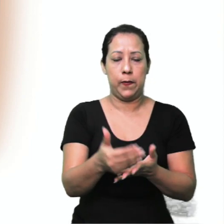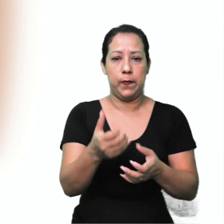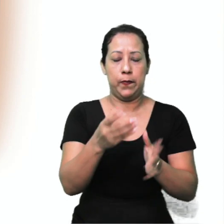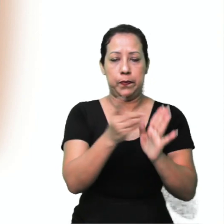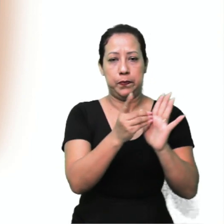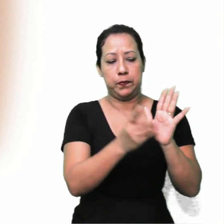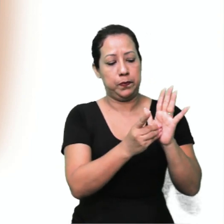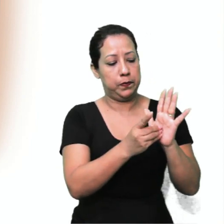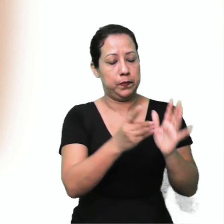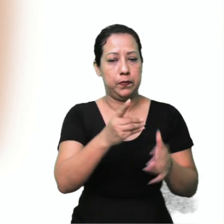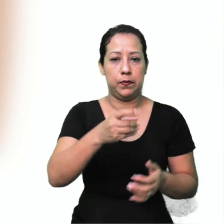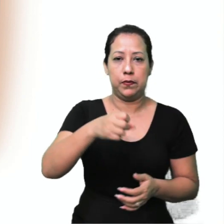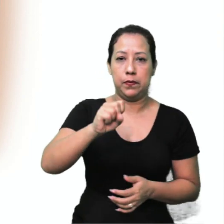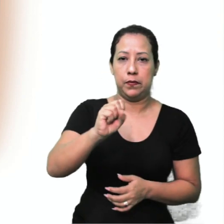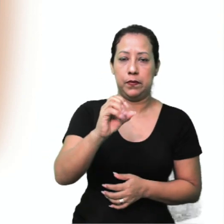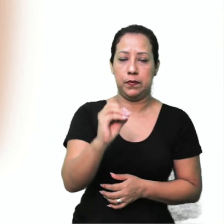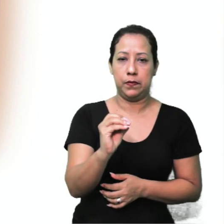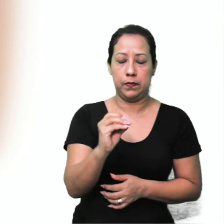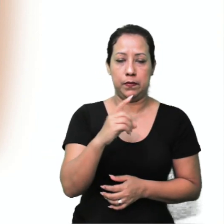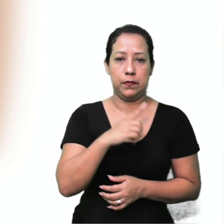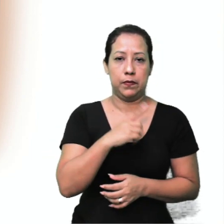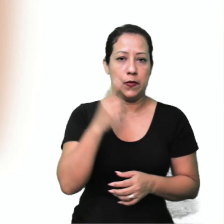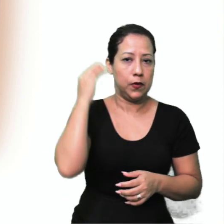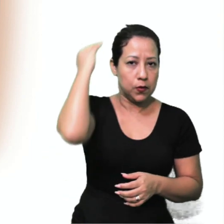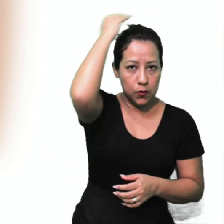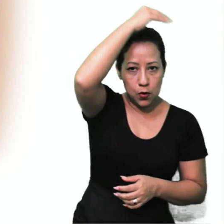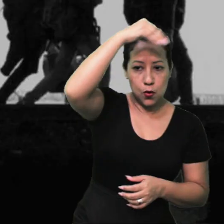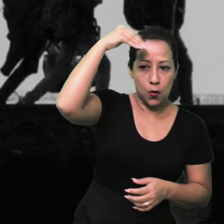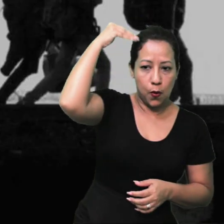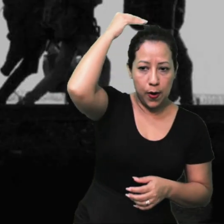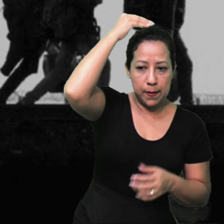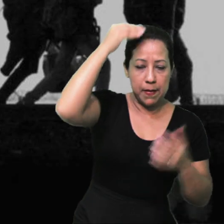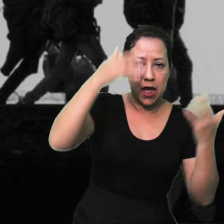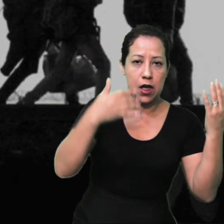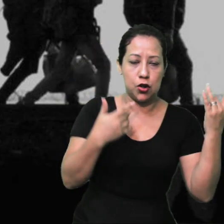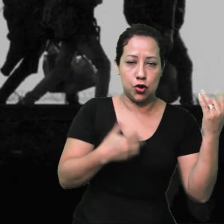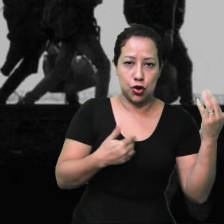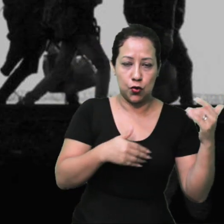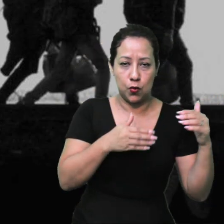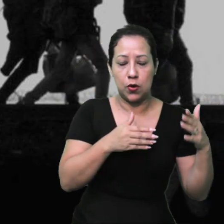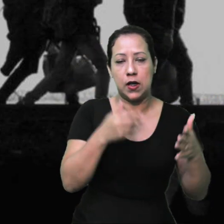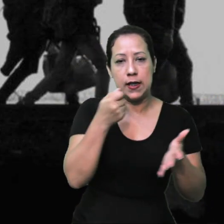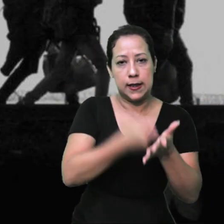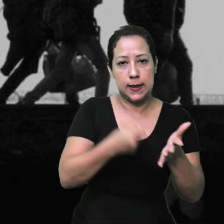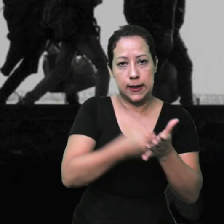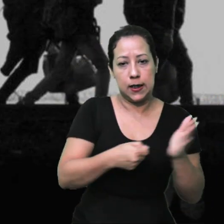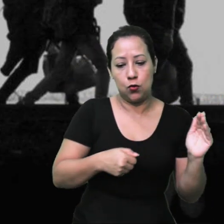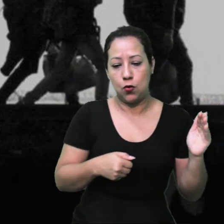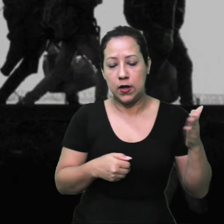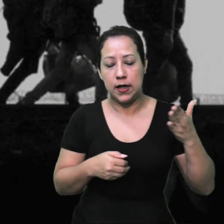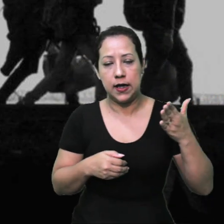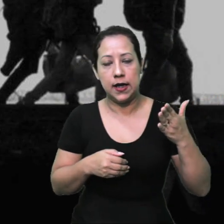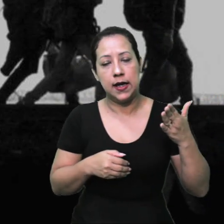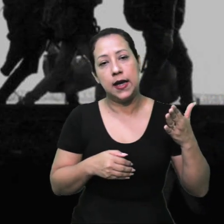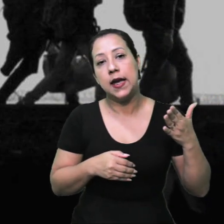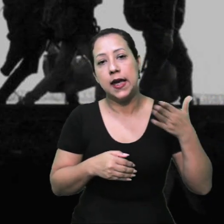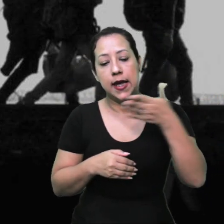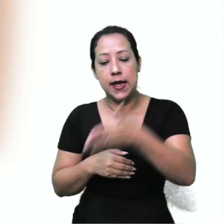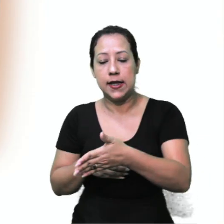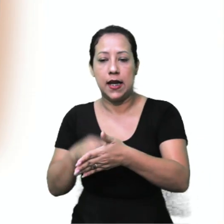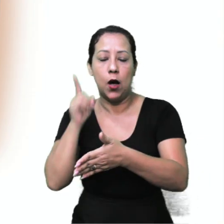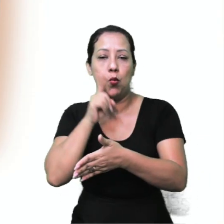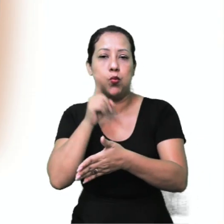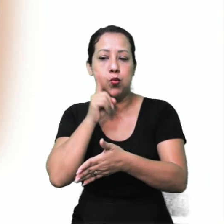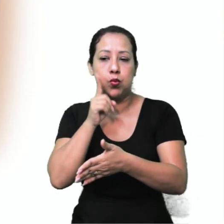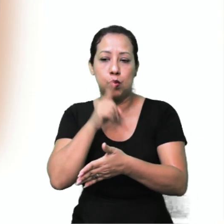imigrantes latinos tentam entrar clandestinamente em solo norte-americano. Estão lembrando que é migração? Vamos voltar ao